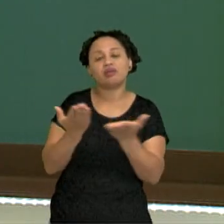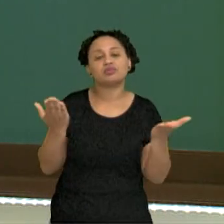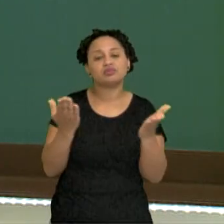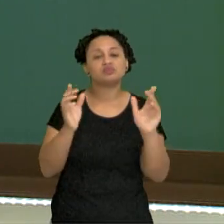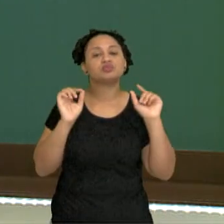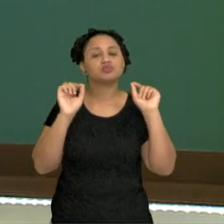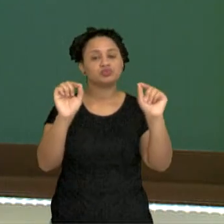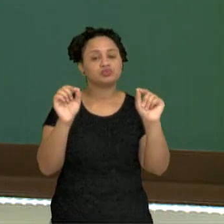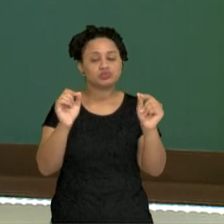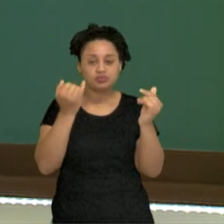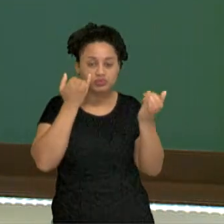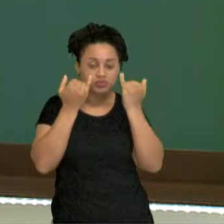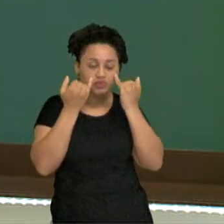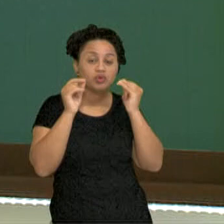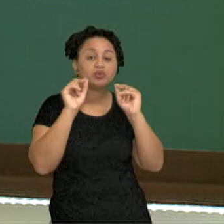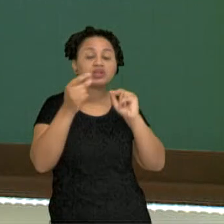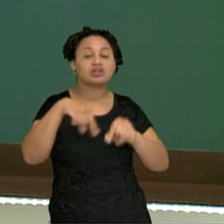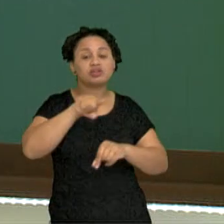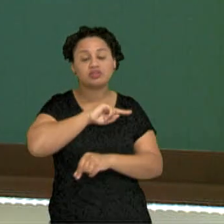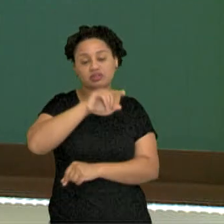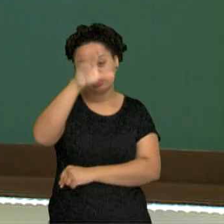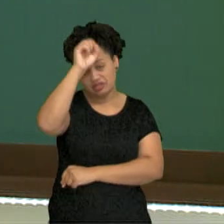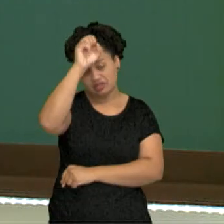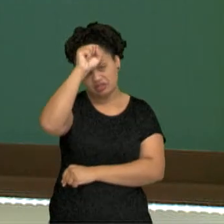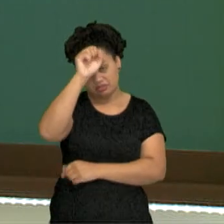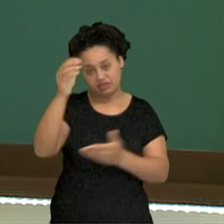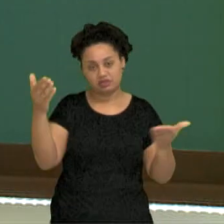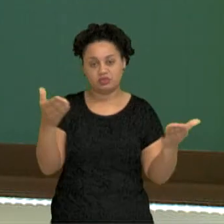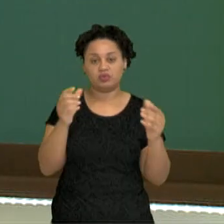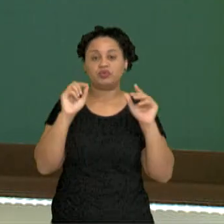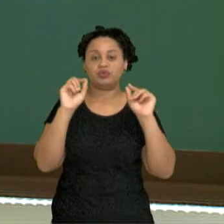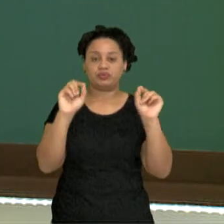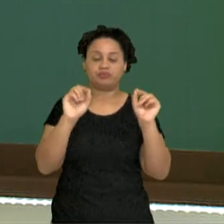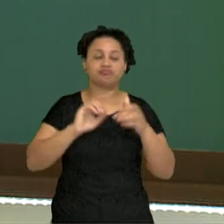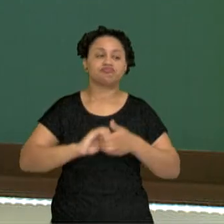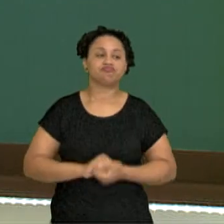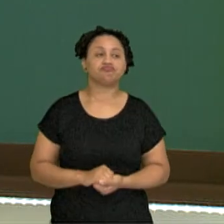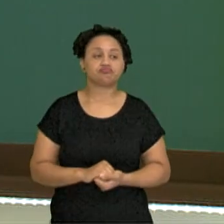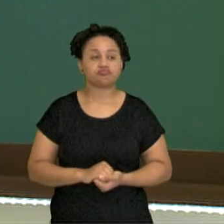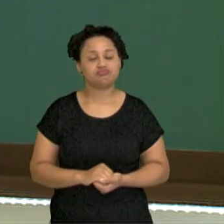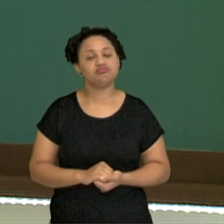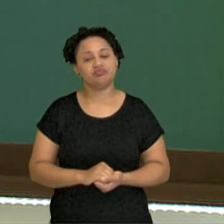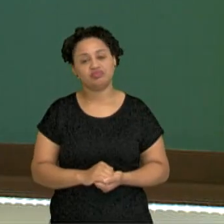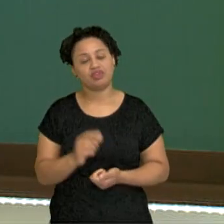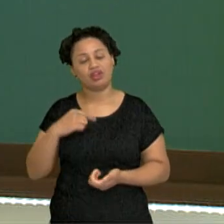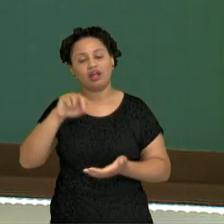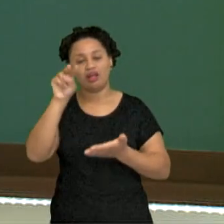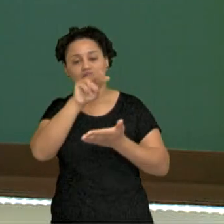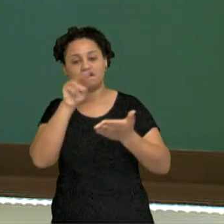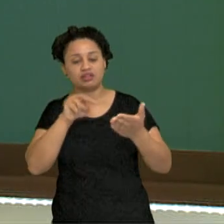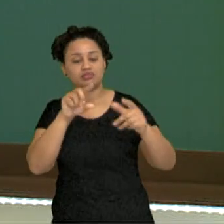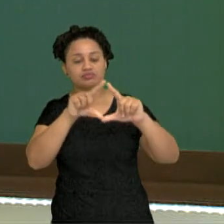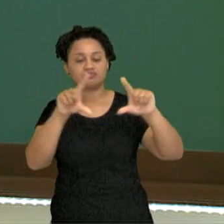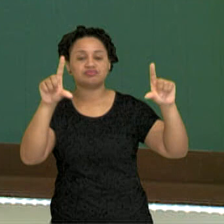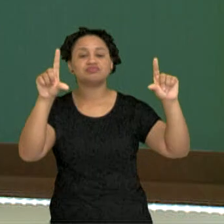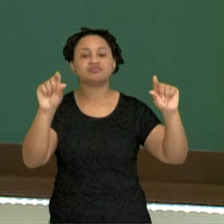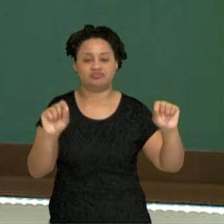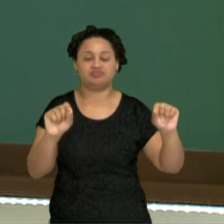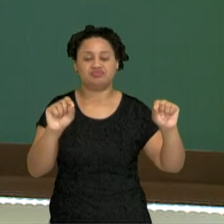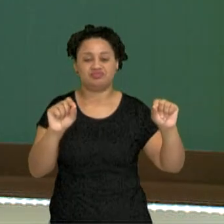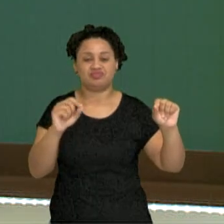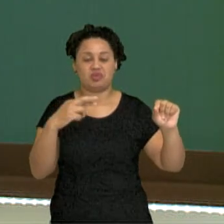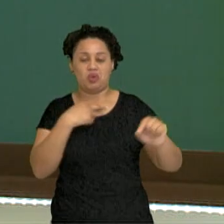das informações trabalhadas na nossa aula. Nós fizemos a leitura deste trecho, né,